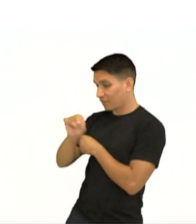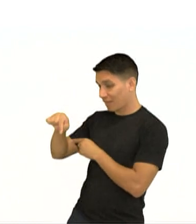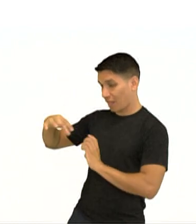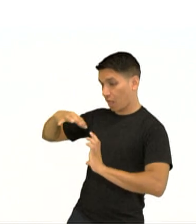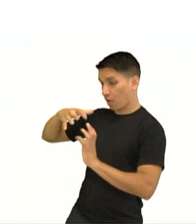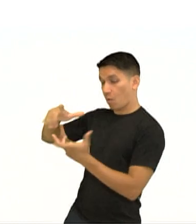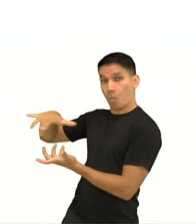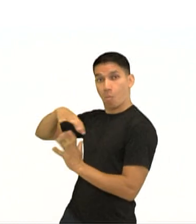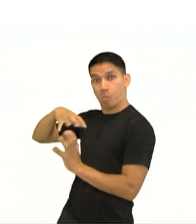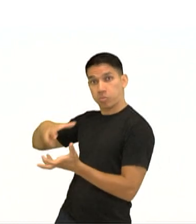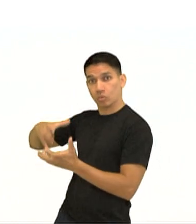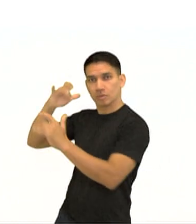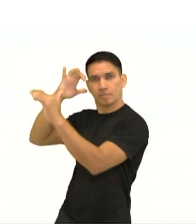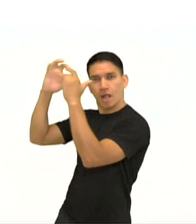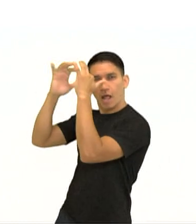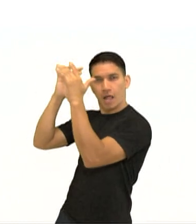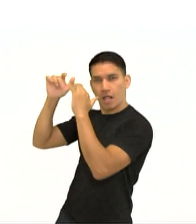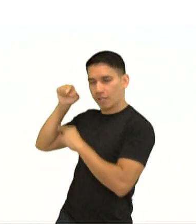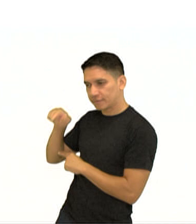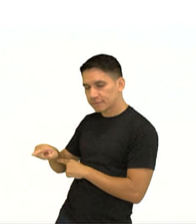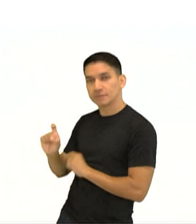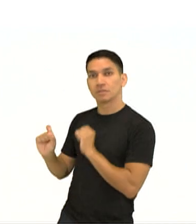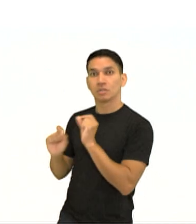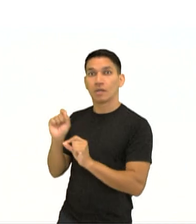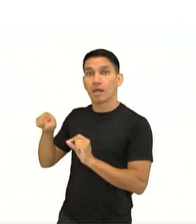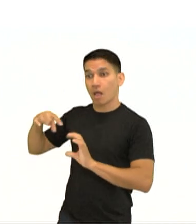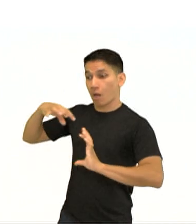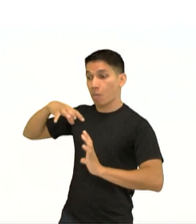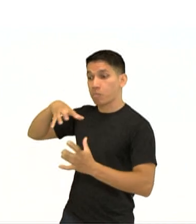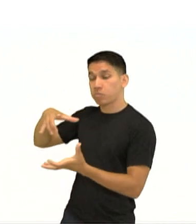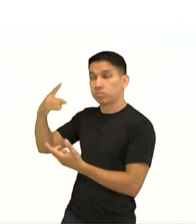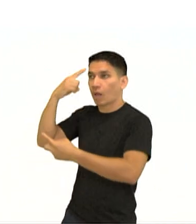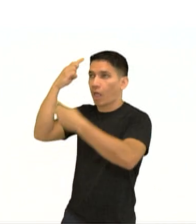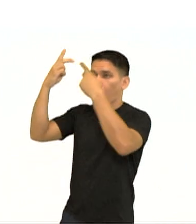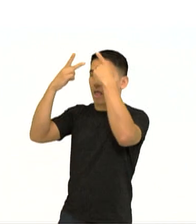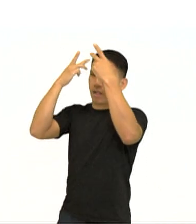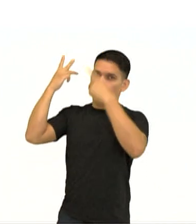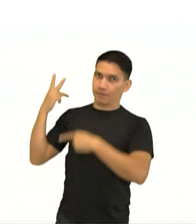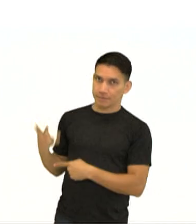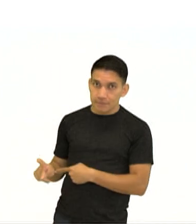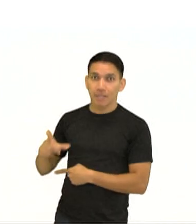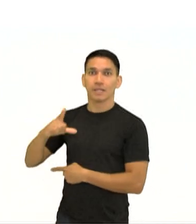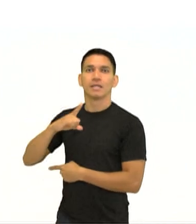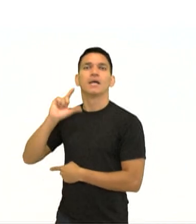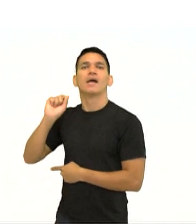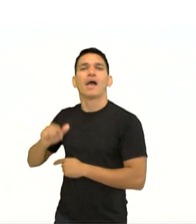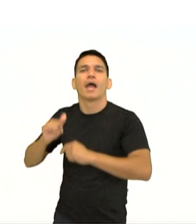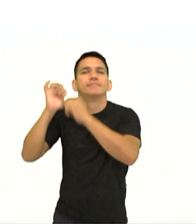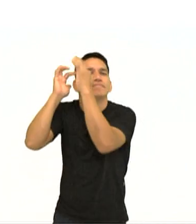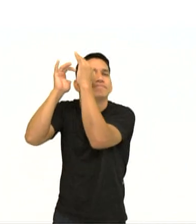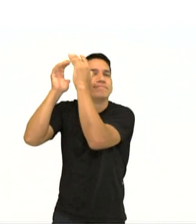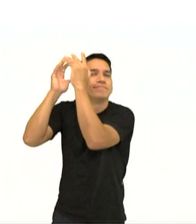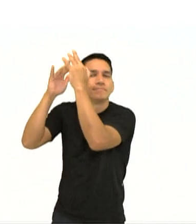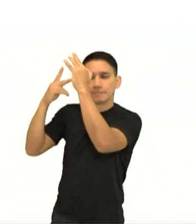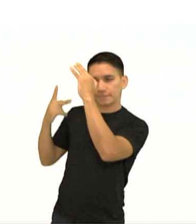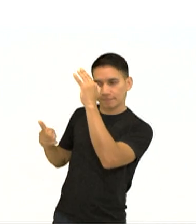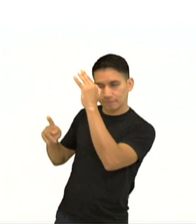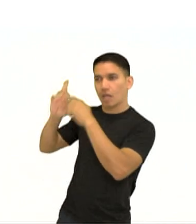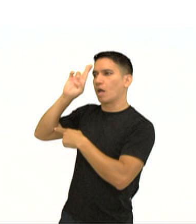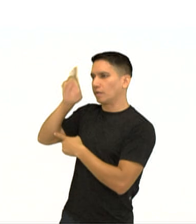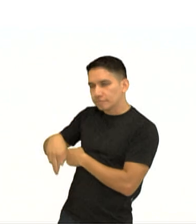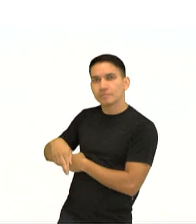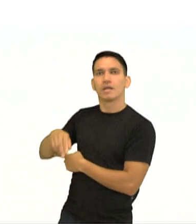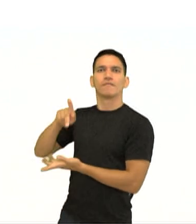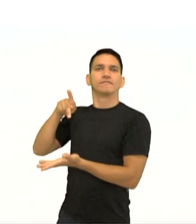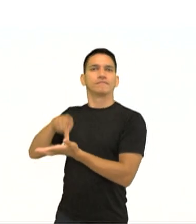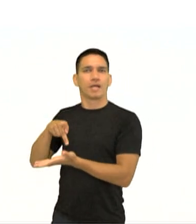mundo inteligível. O mundo inteligível, o mundo das ideias, é esse mundo racional. Ele é verdadeiro,